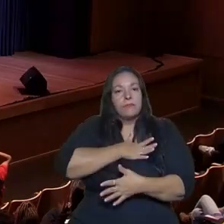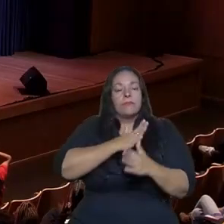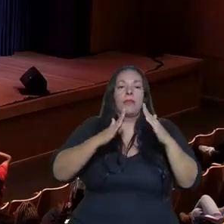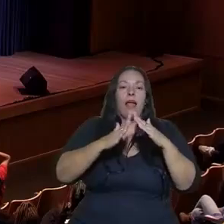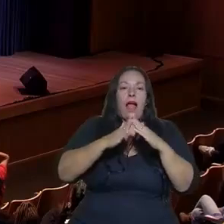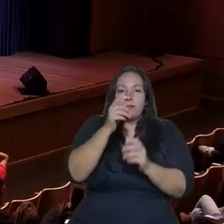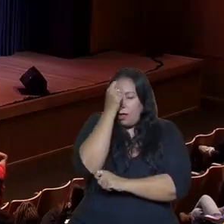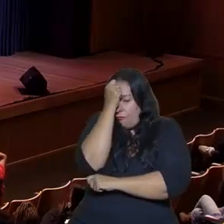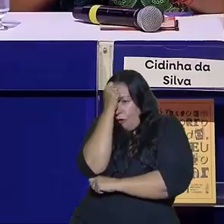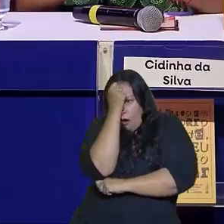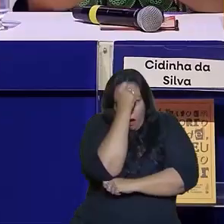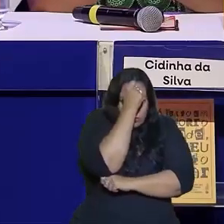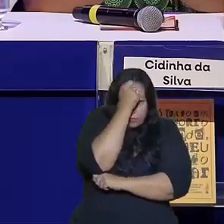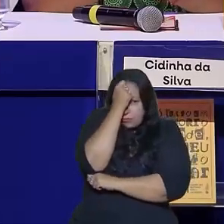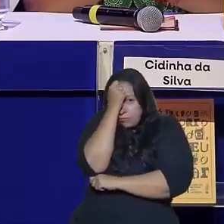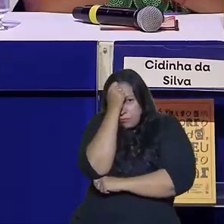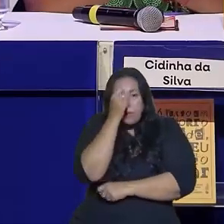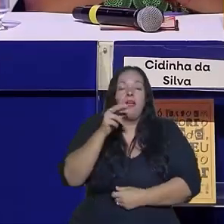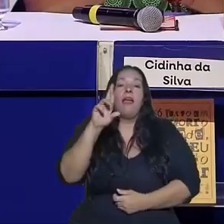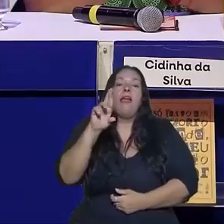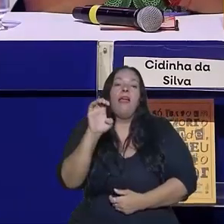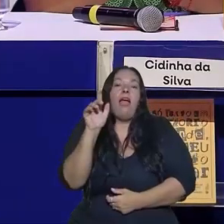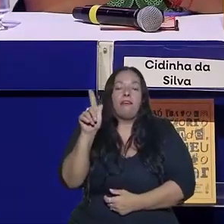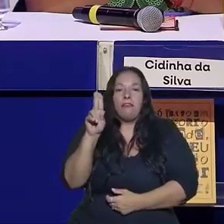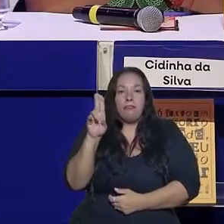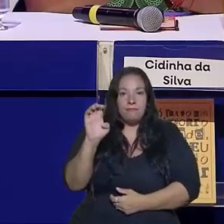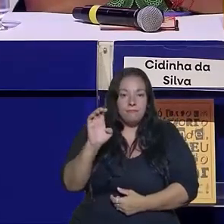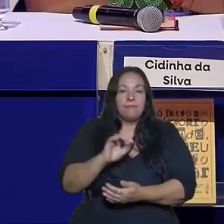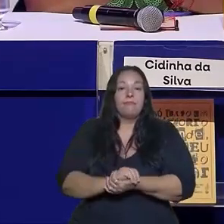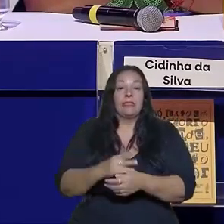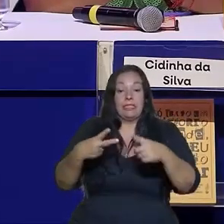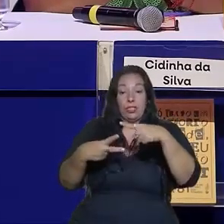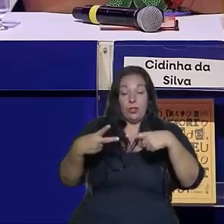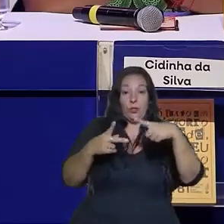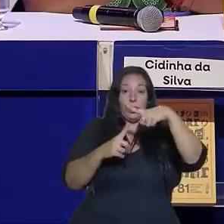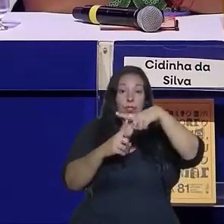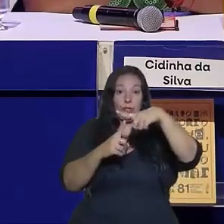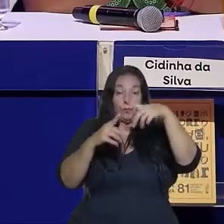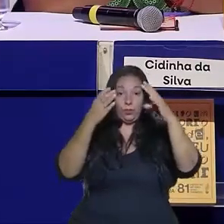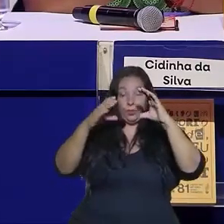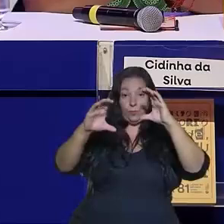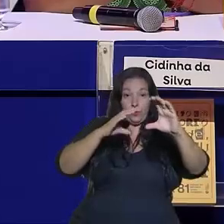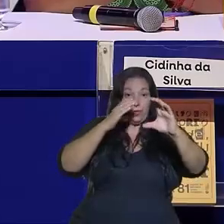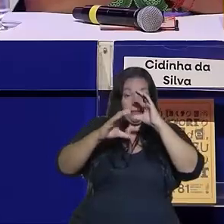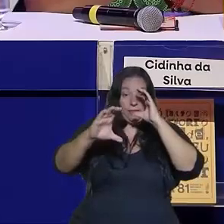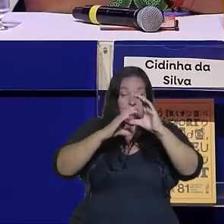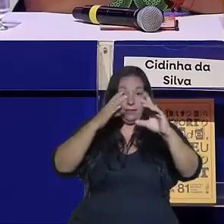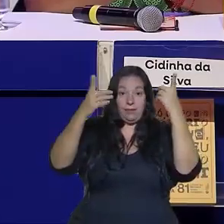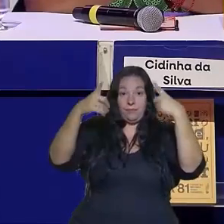forró e reggae. Então, são essas duas toadas, né, que se faz muito presente